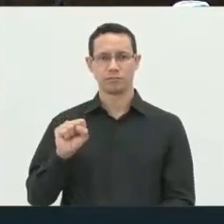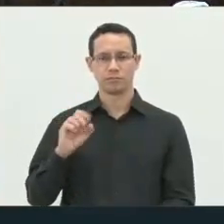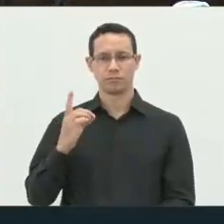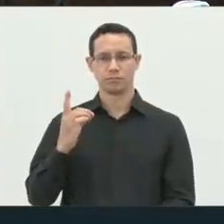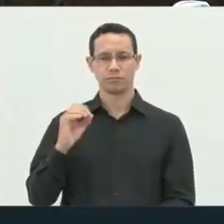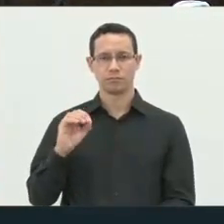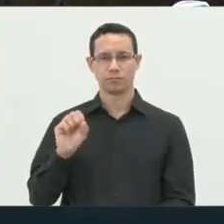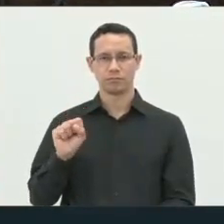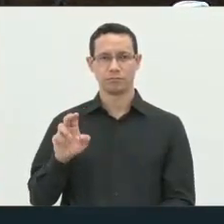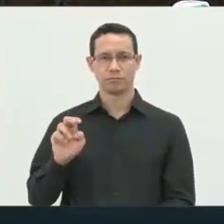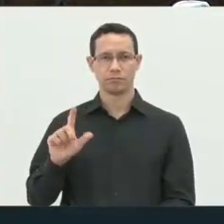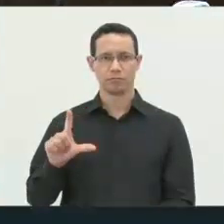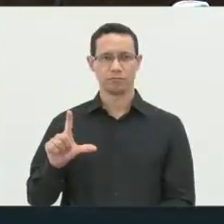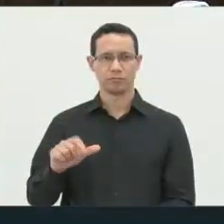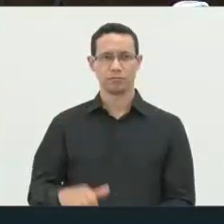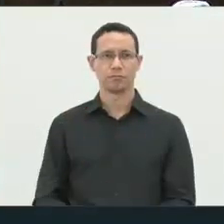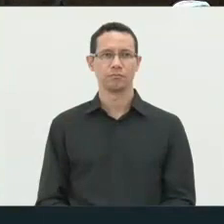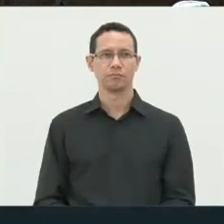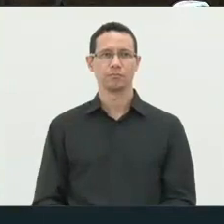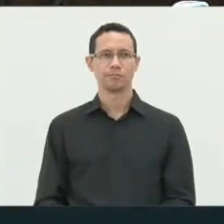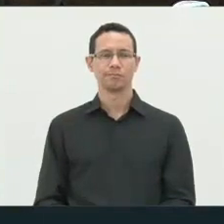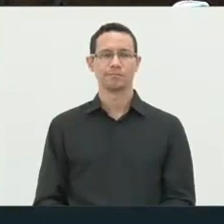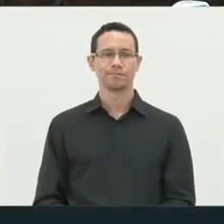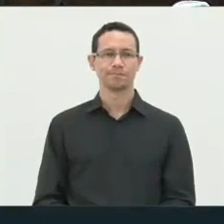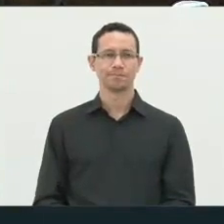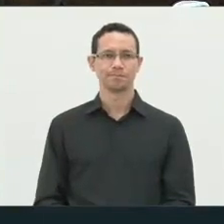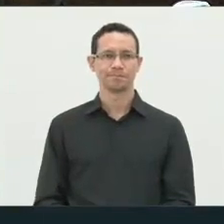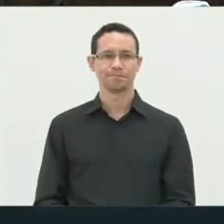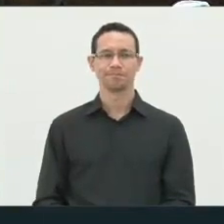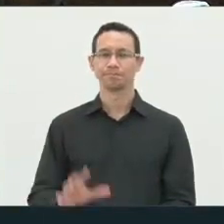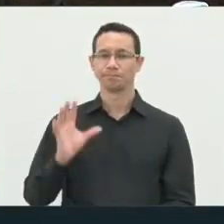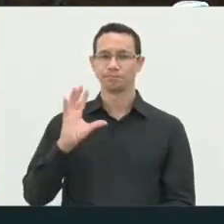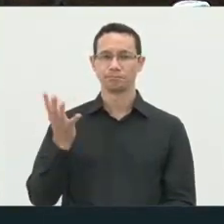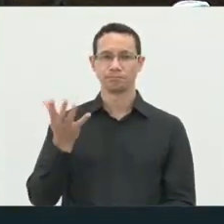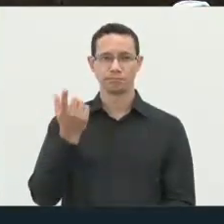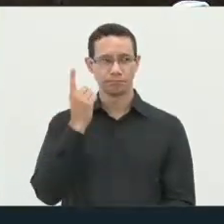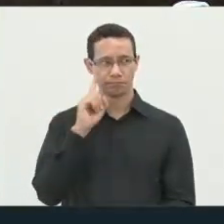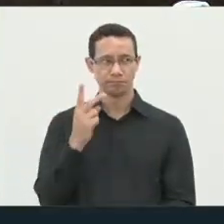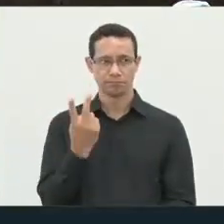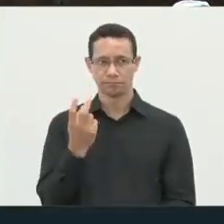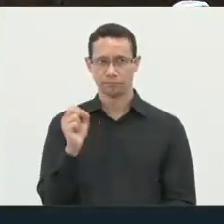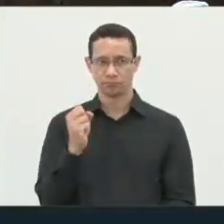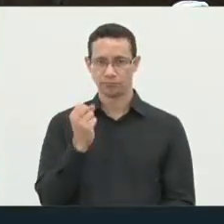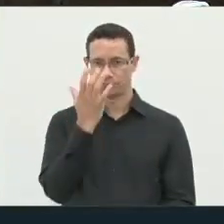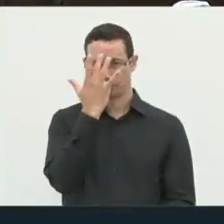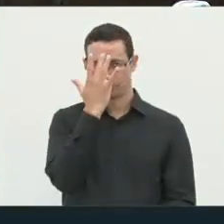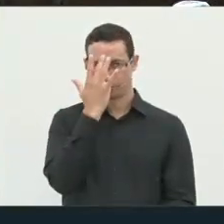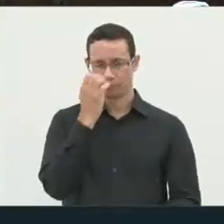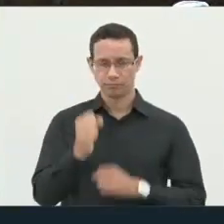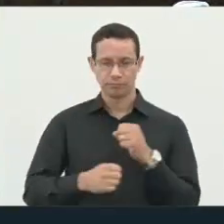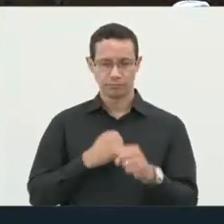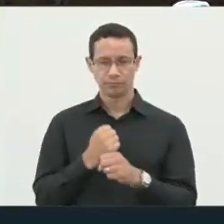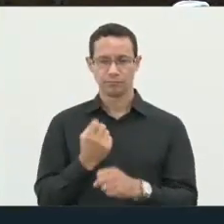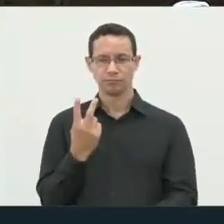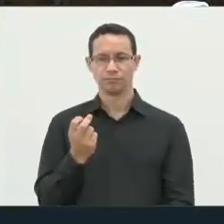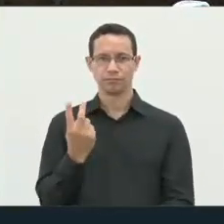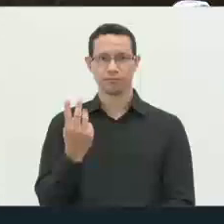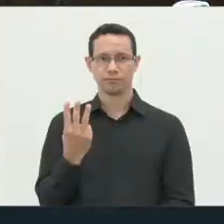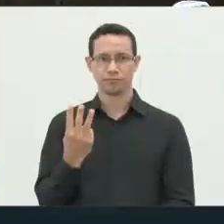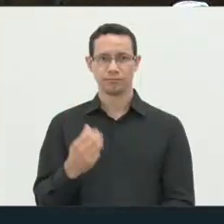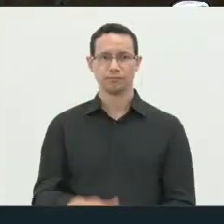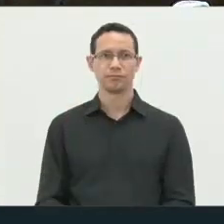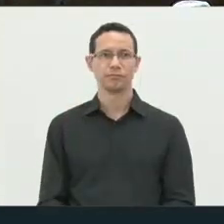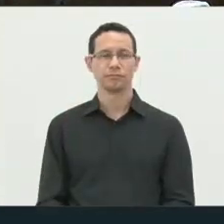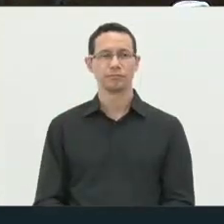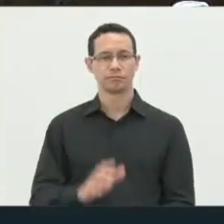considerando que no dia 28 de Fevereiro do ano corrente ano em discurso